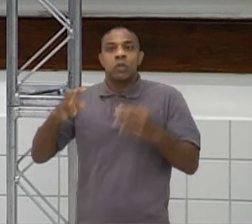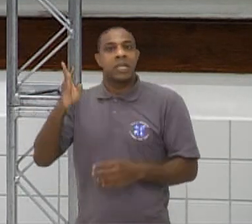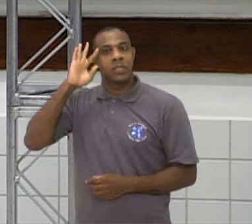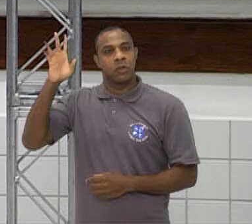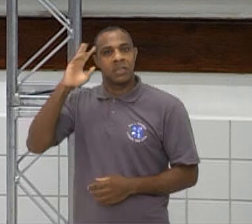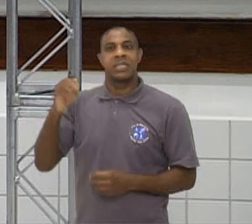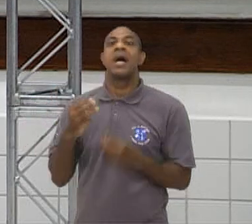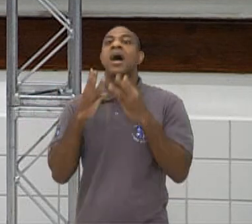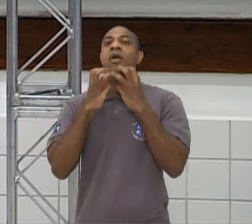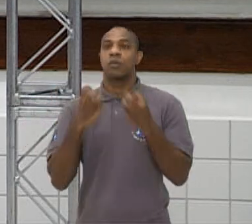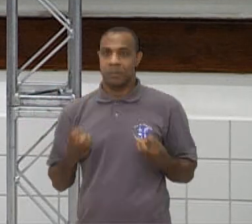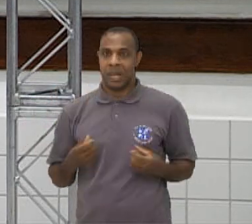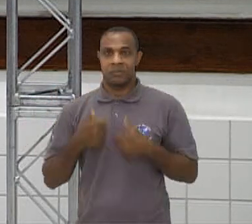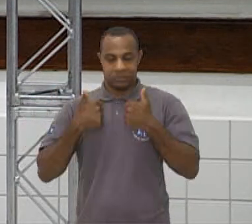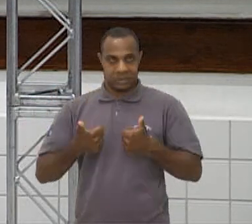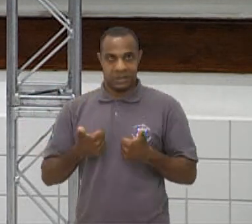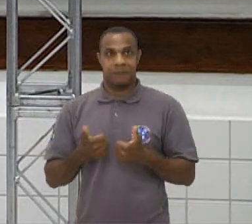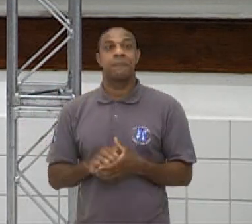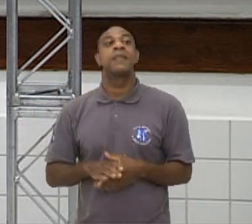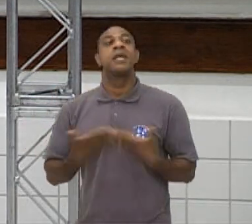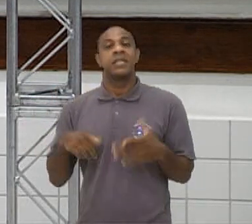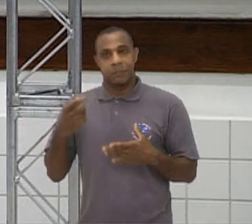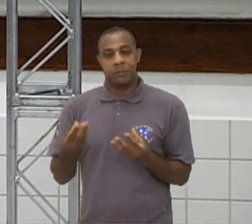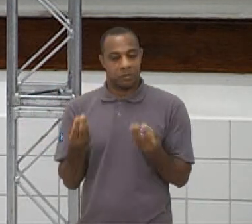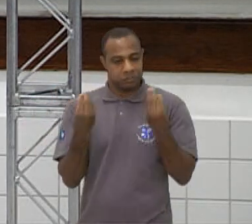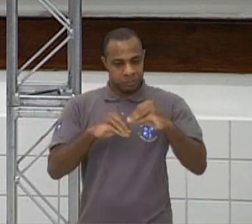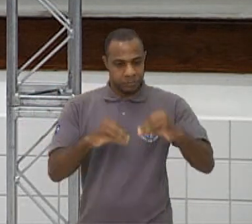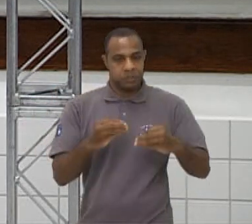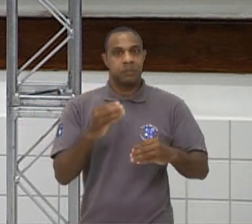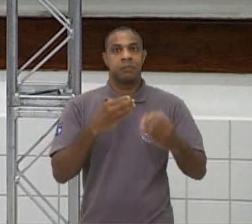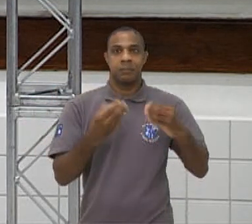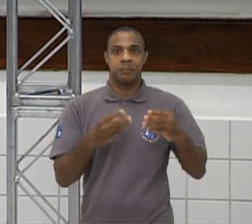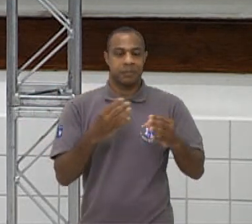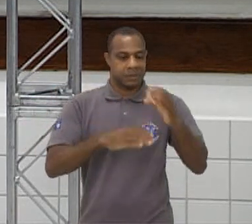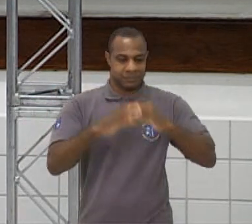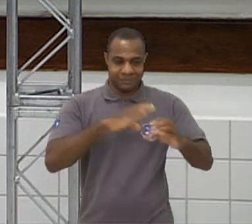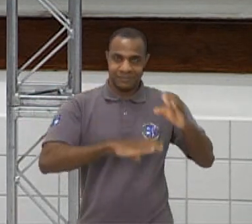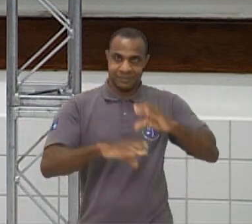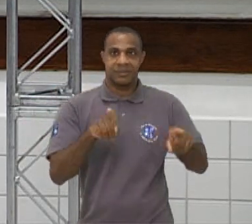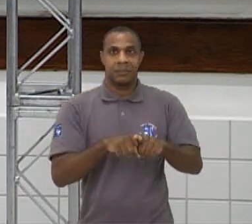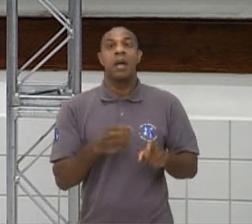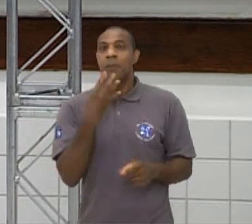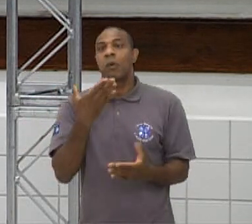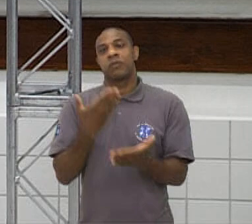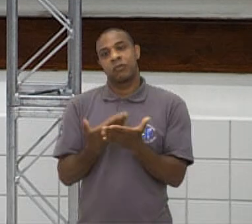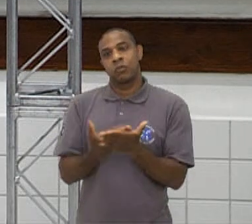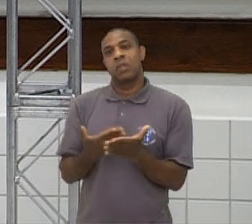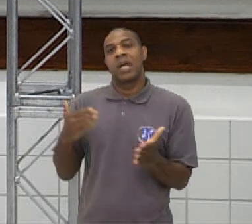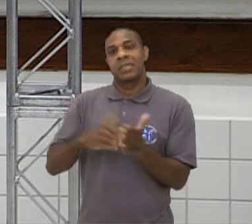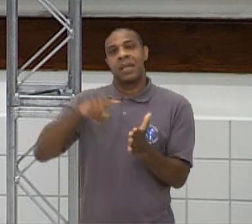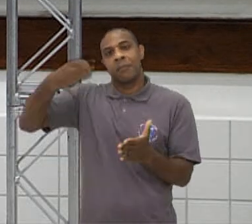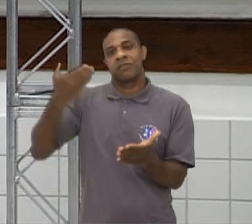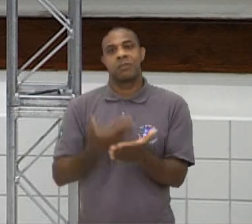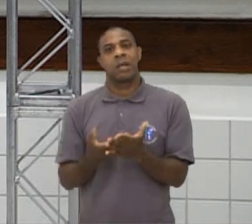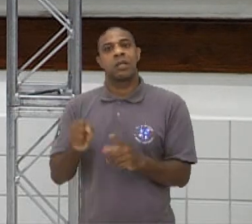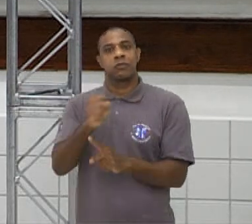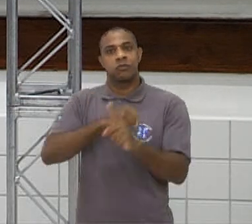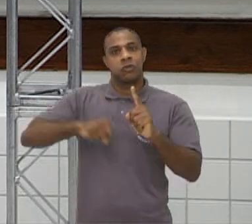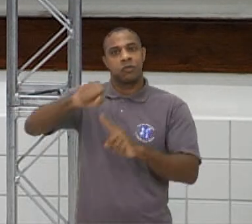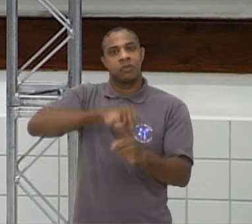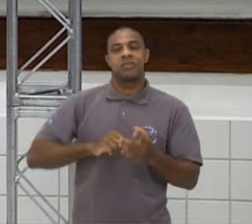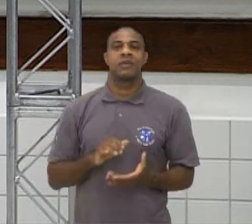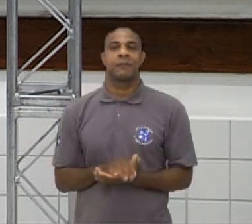hoje, tá bom? Depois pode mandar para a gente do Aula Paraná ou para o seu professor. Então, bons estudos e até a próxima aula de Sociologia.